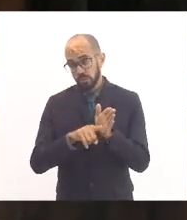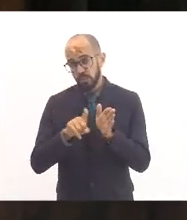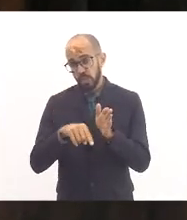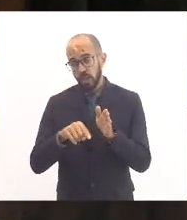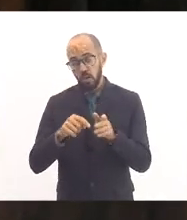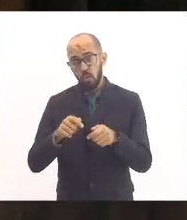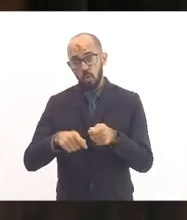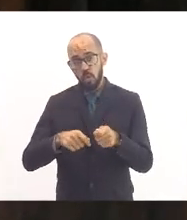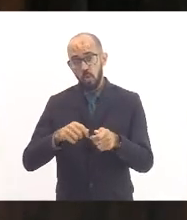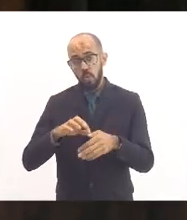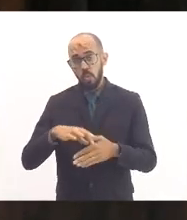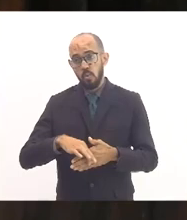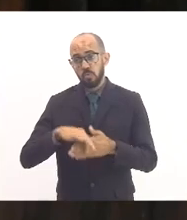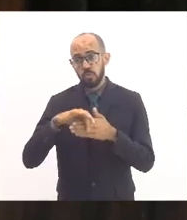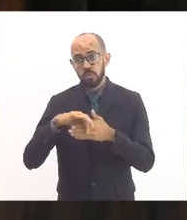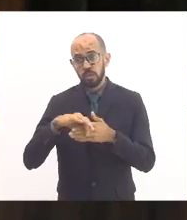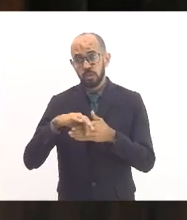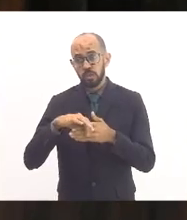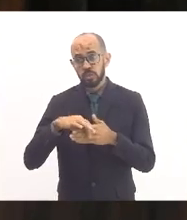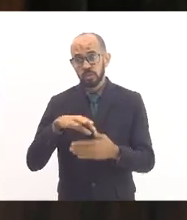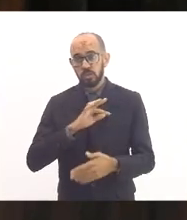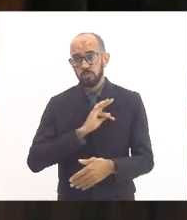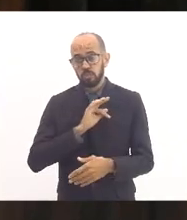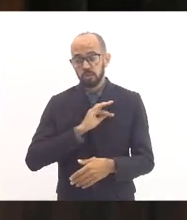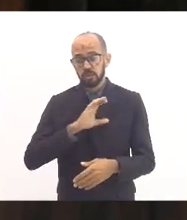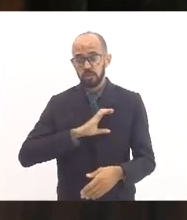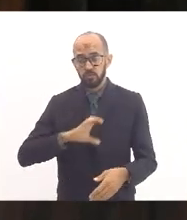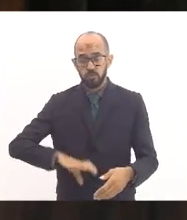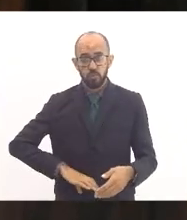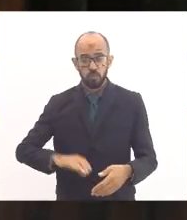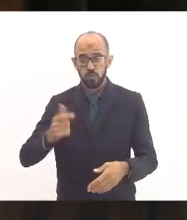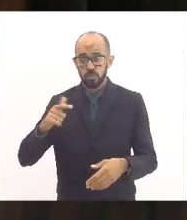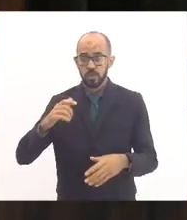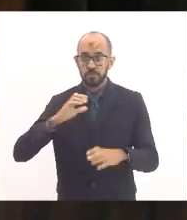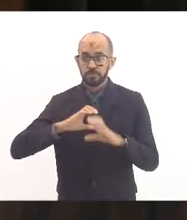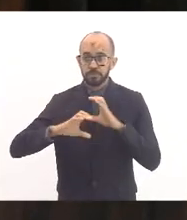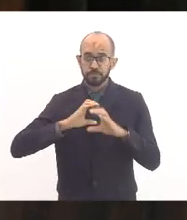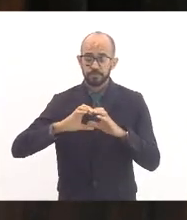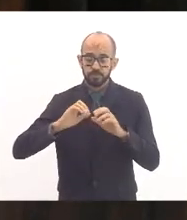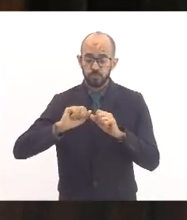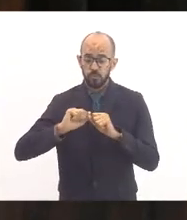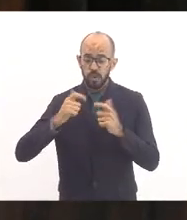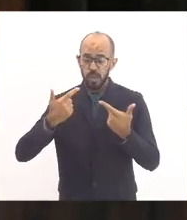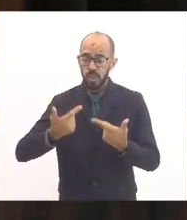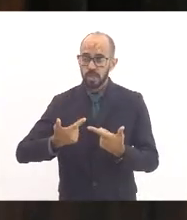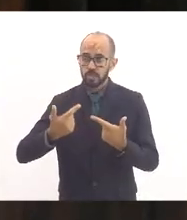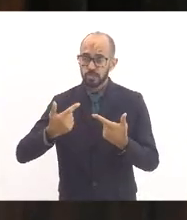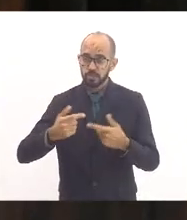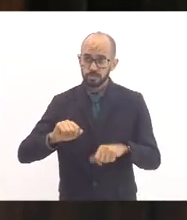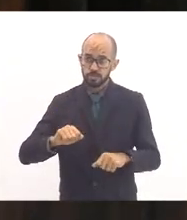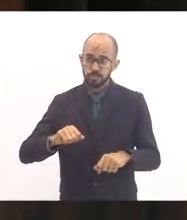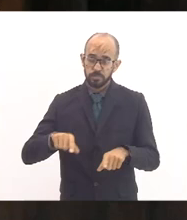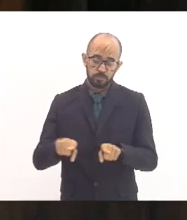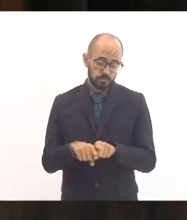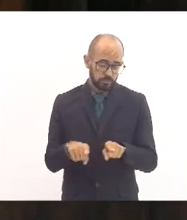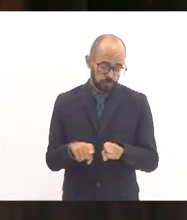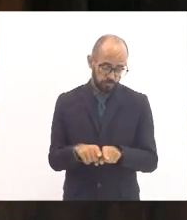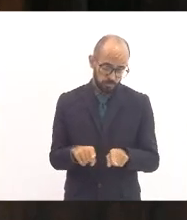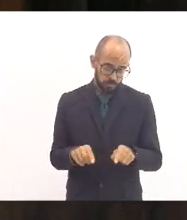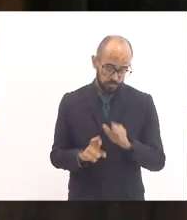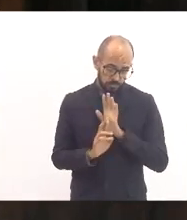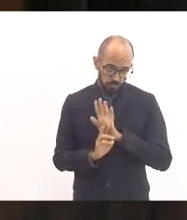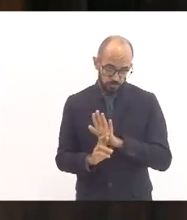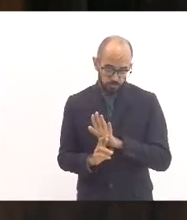civil que não Manteve nenhum diálogo com a Assembleia Legislativa tampouco com as